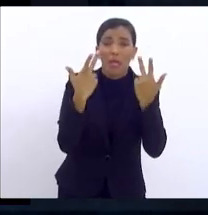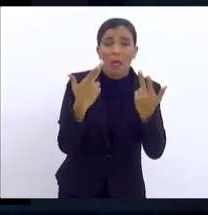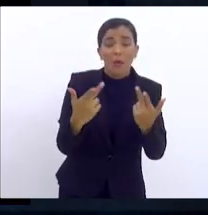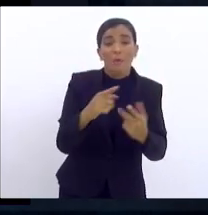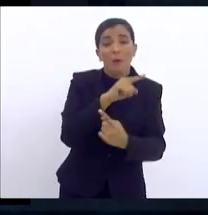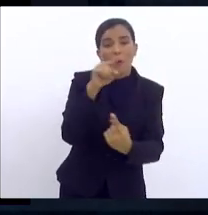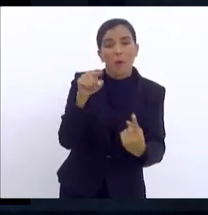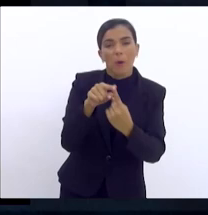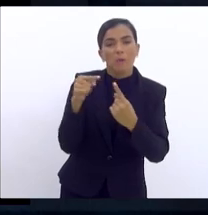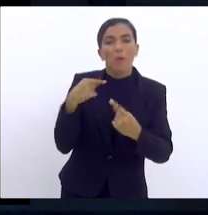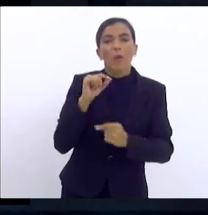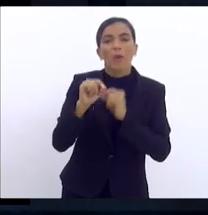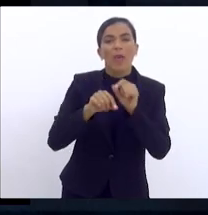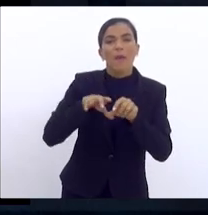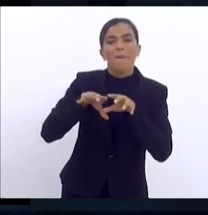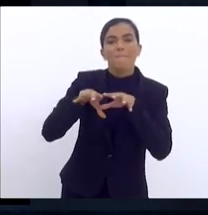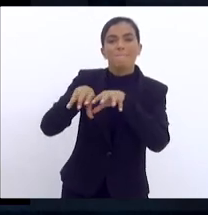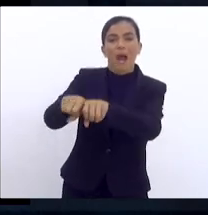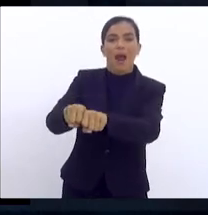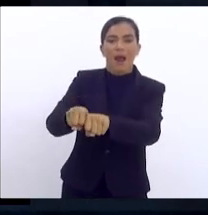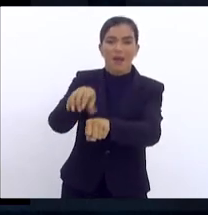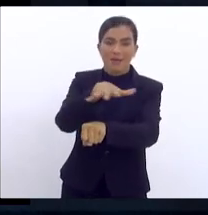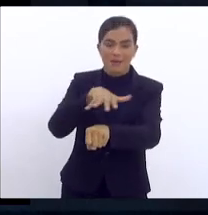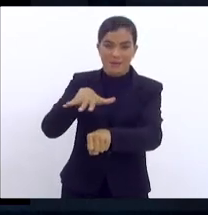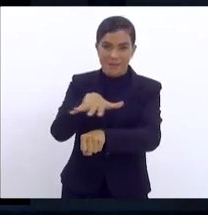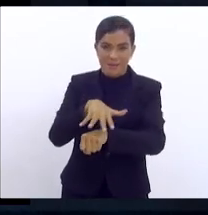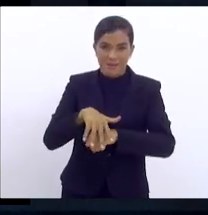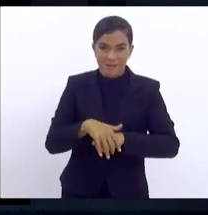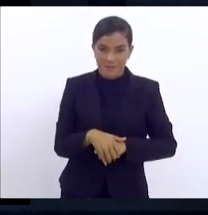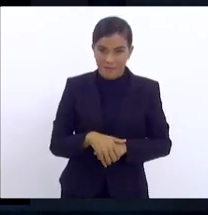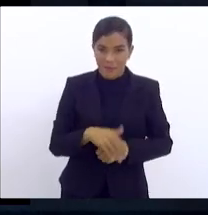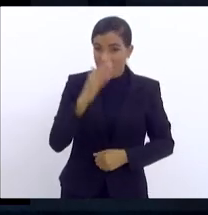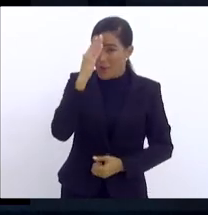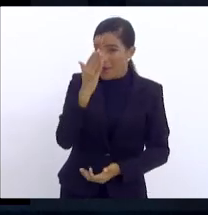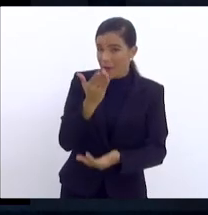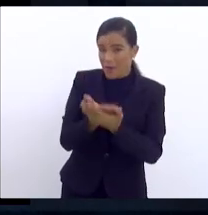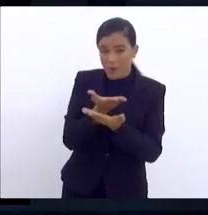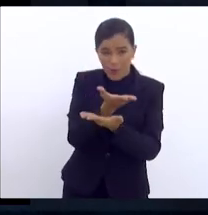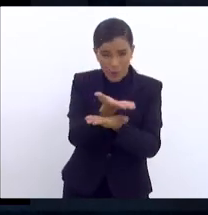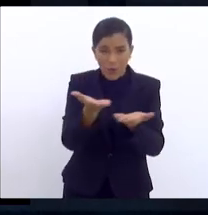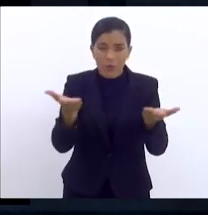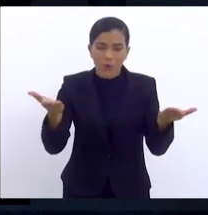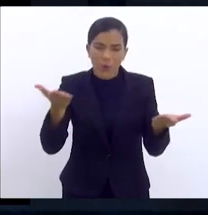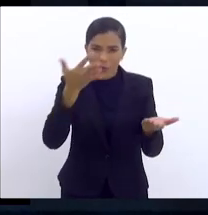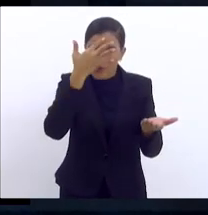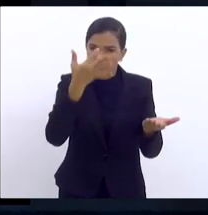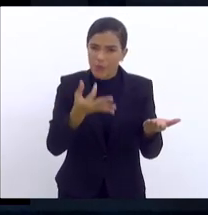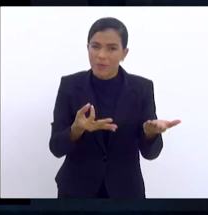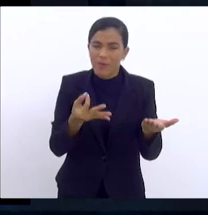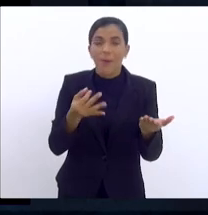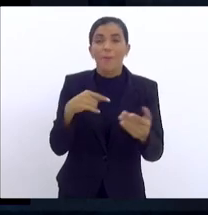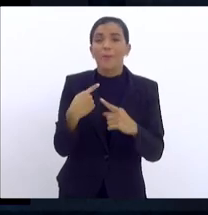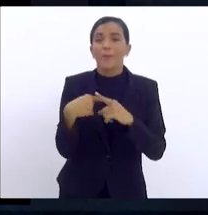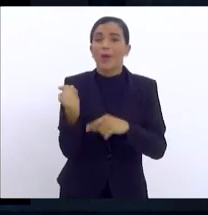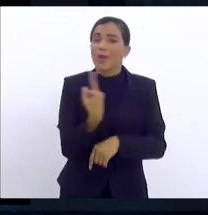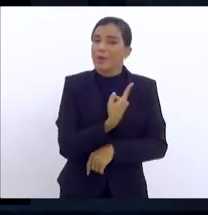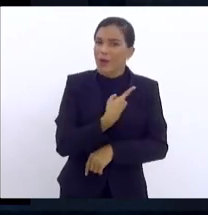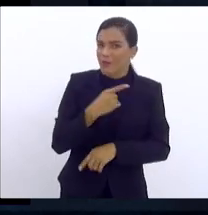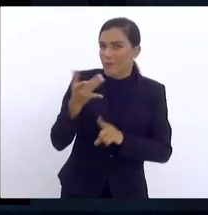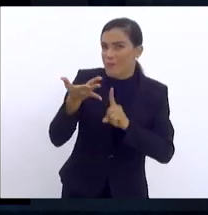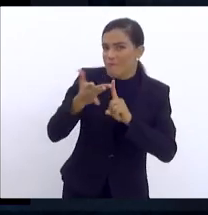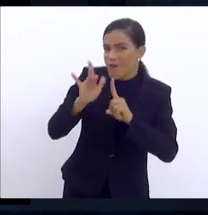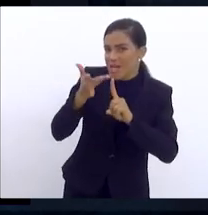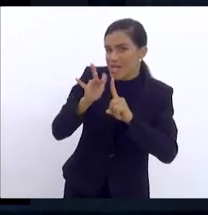expandir esse território e acredito que todos aqui tenham tomado conhecimento até porque fomos vítimas dessa